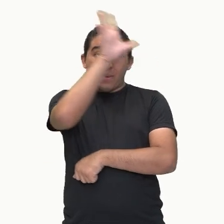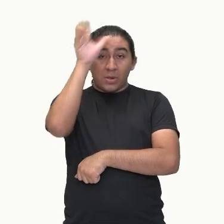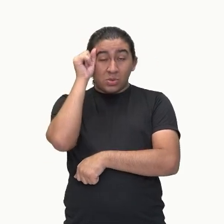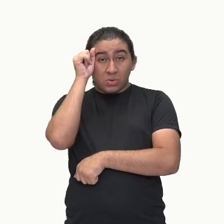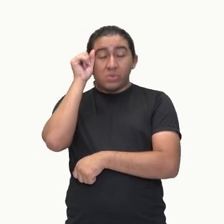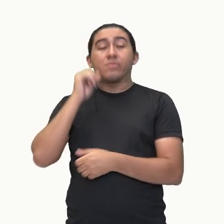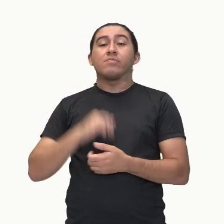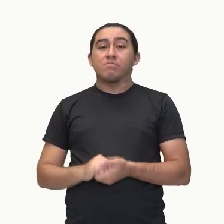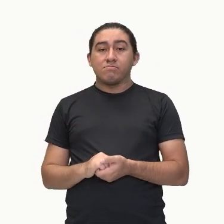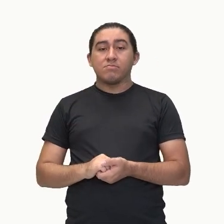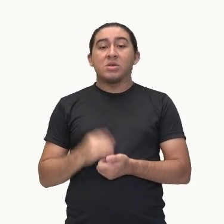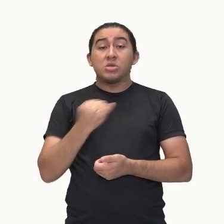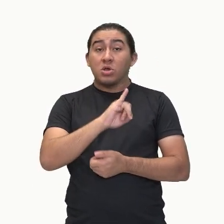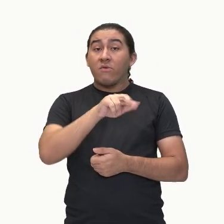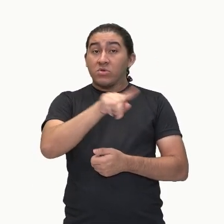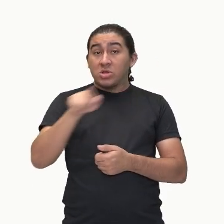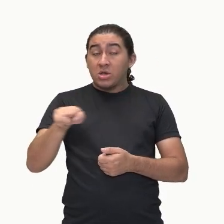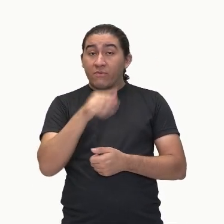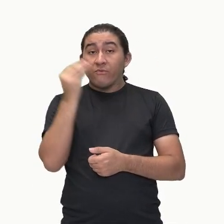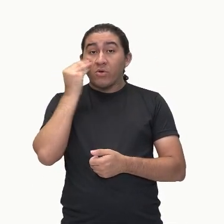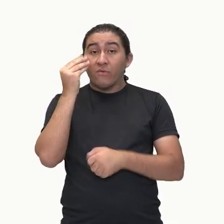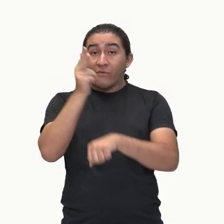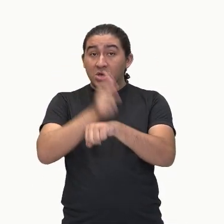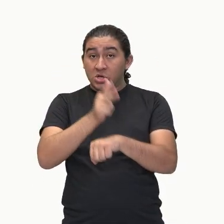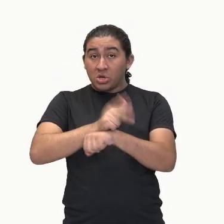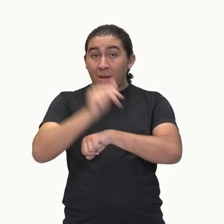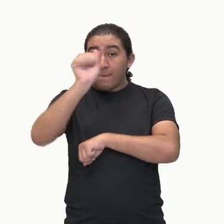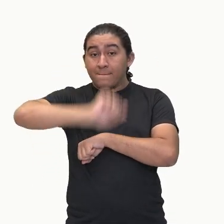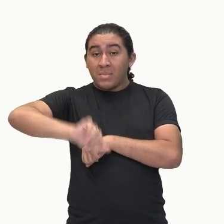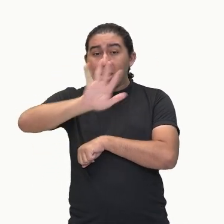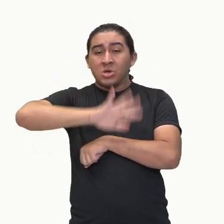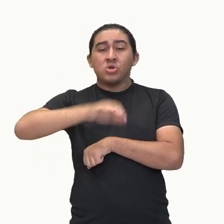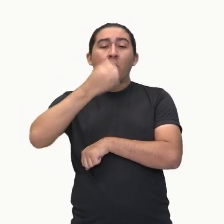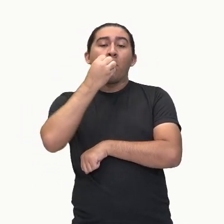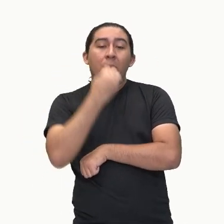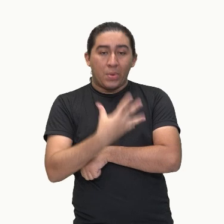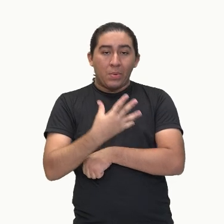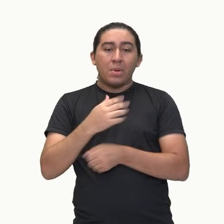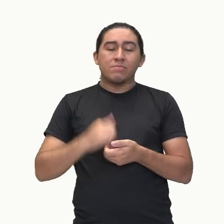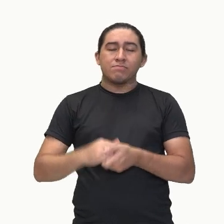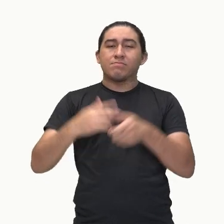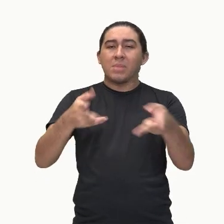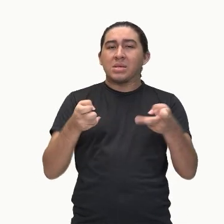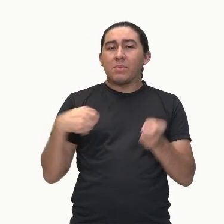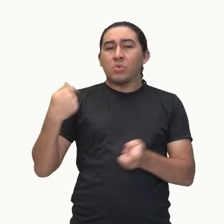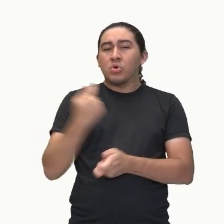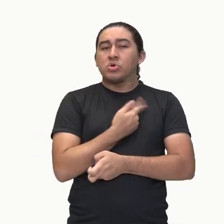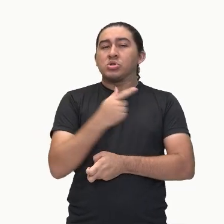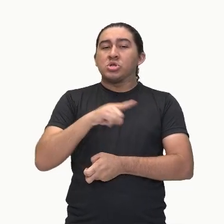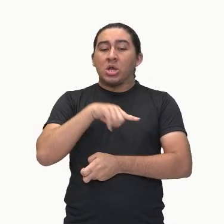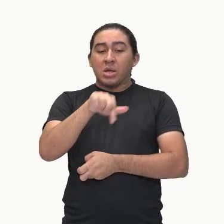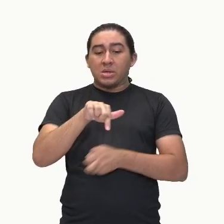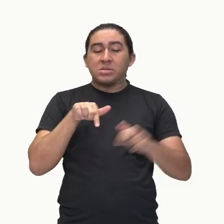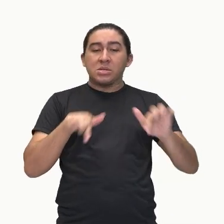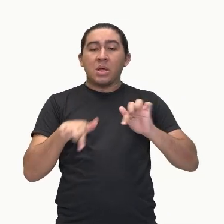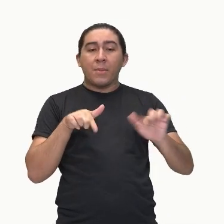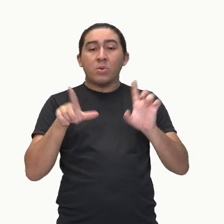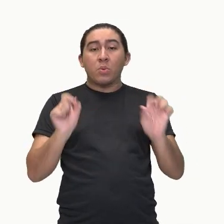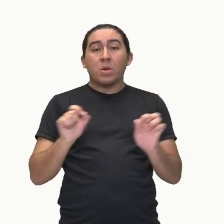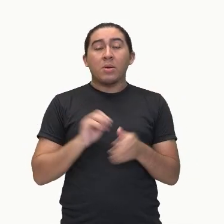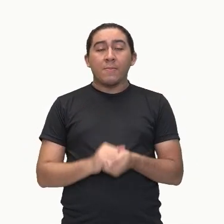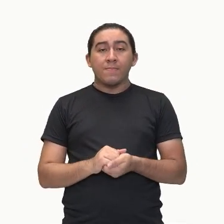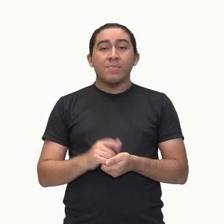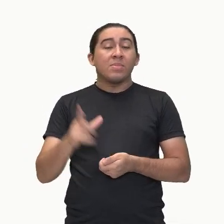Se conseguirem abrir e visualizar a imagem, vai ser possível perceber que nós temos aí nesse trabalho uma